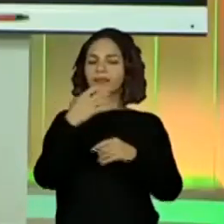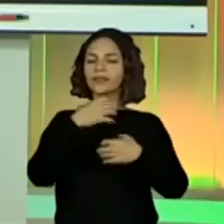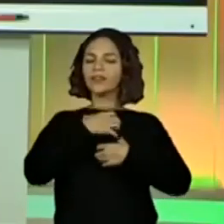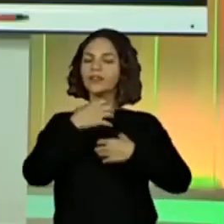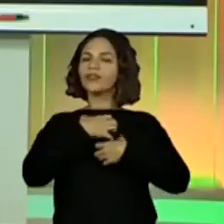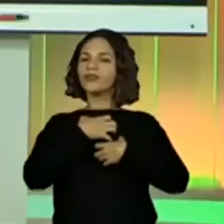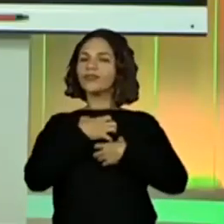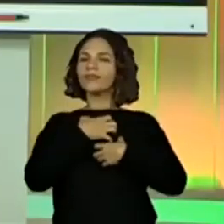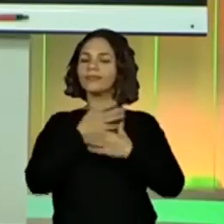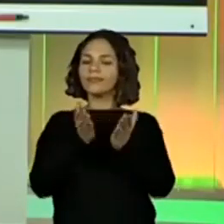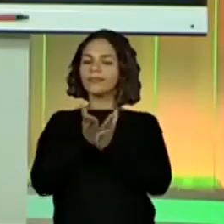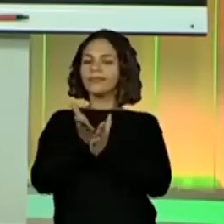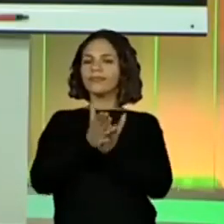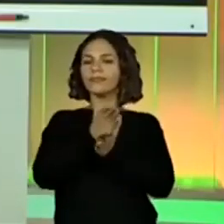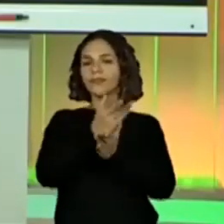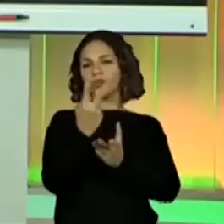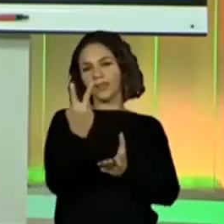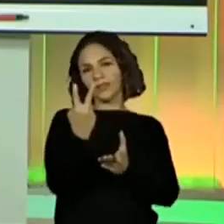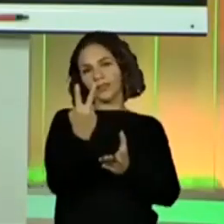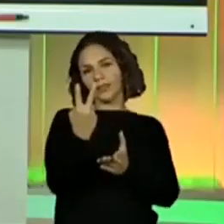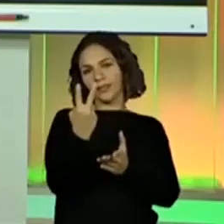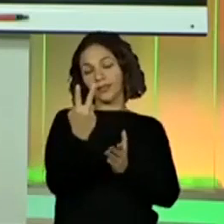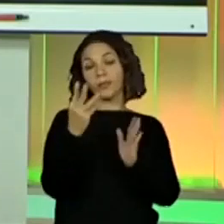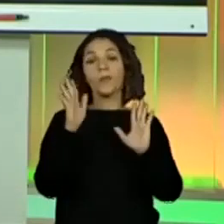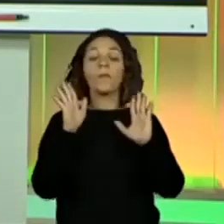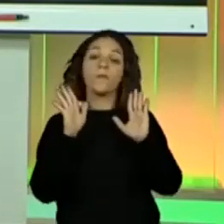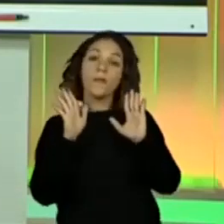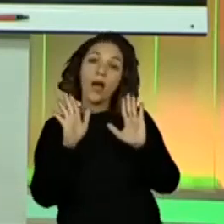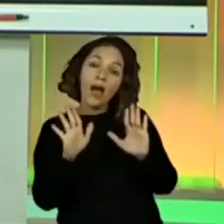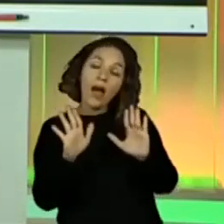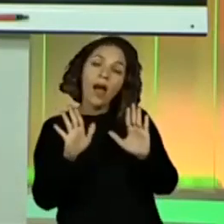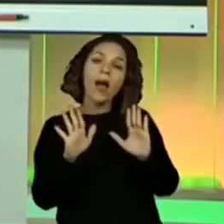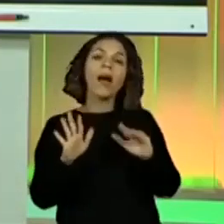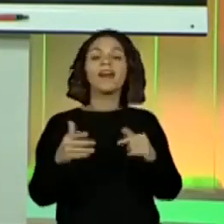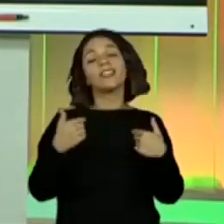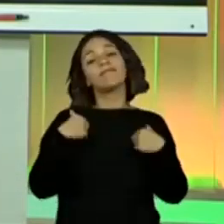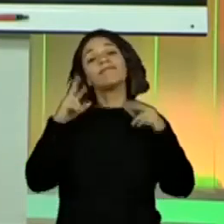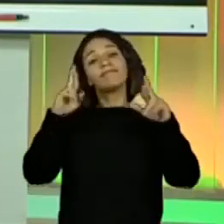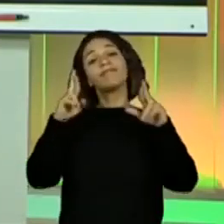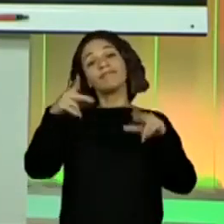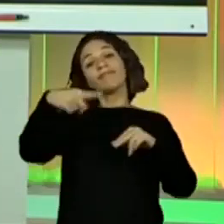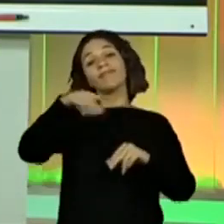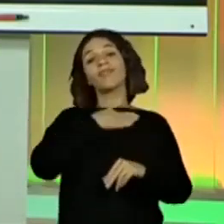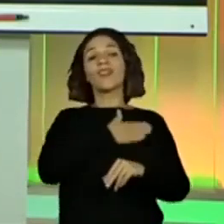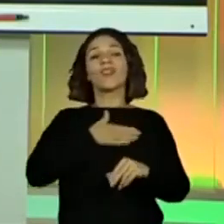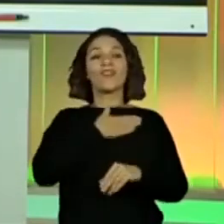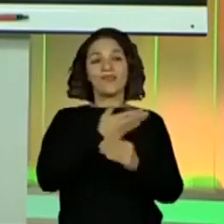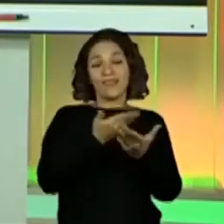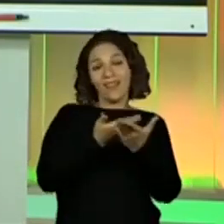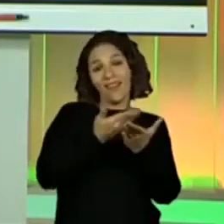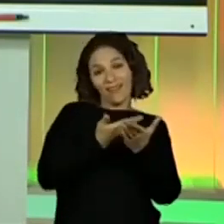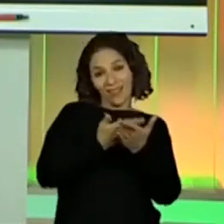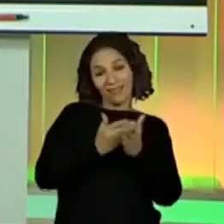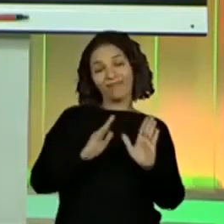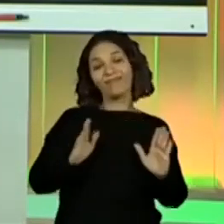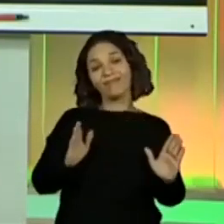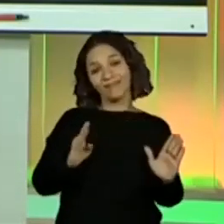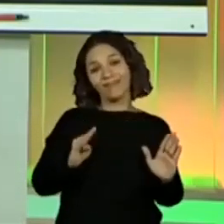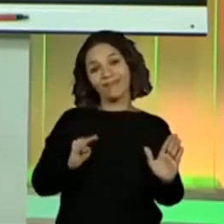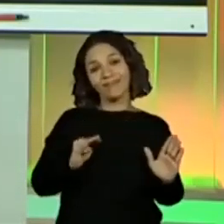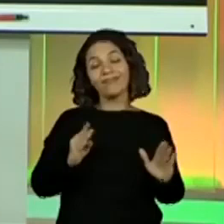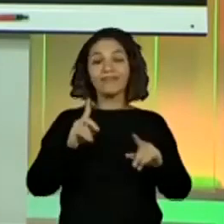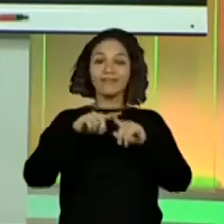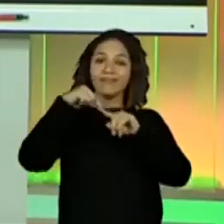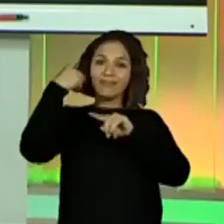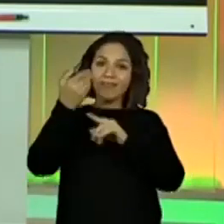tá? Mas eu espero que vocês tenham gostado da minha aula, tá bom? E a gente